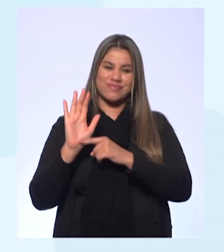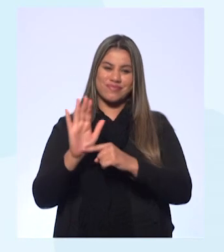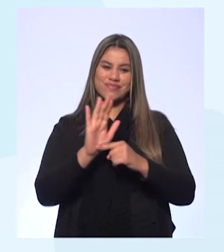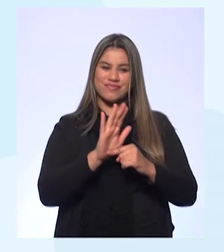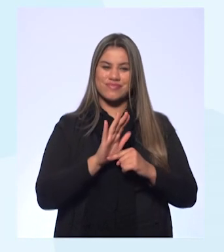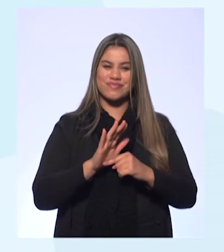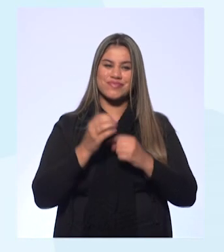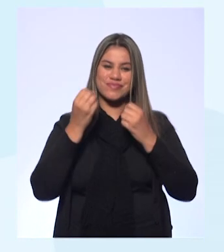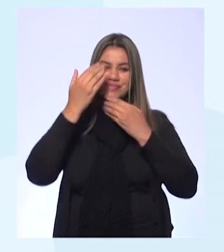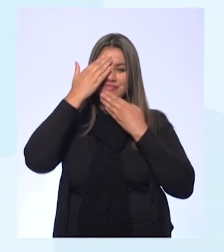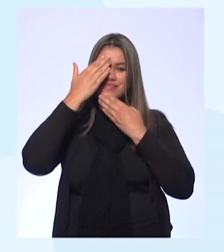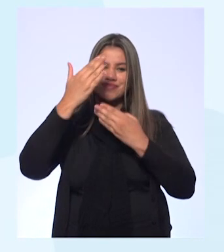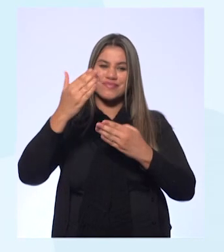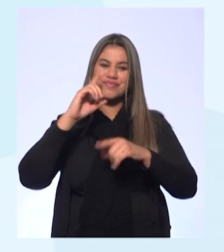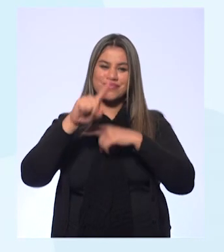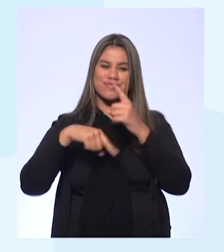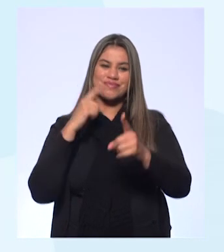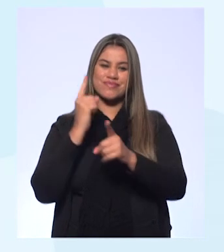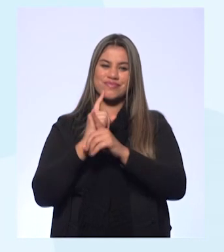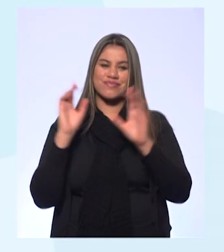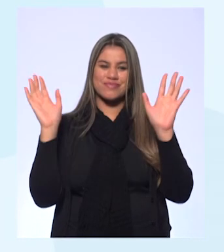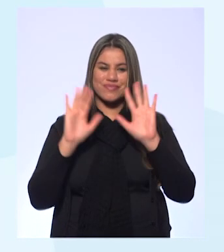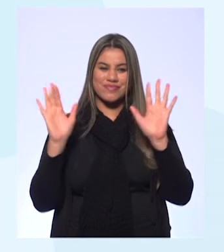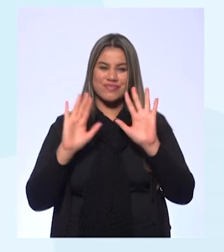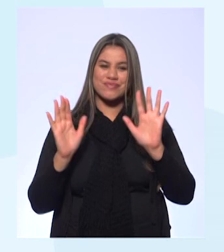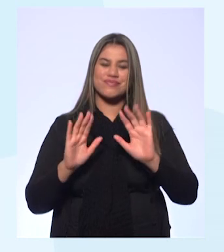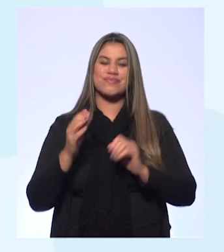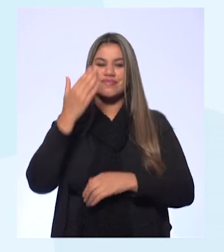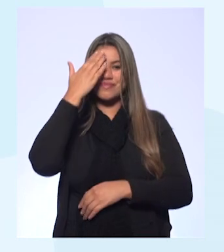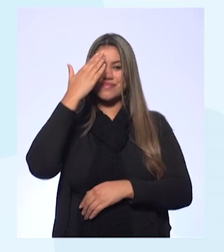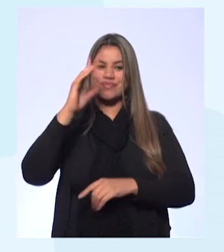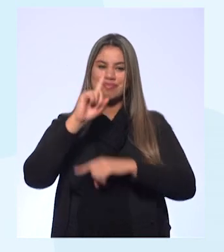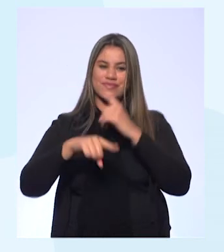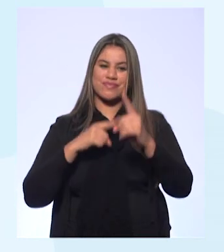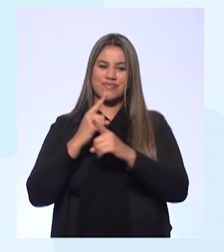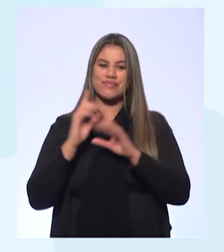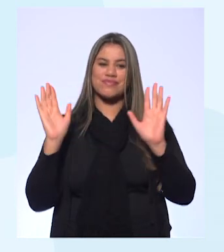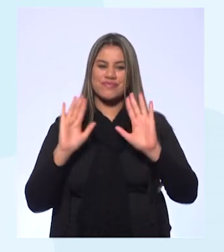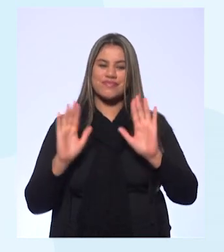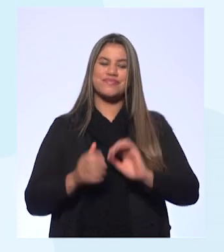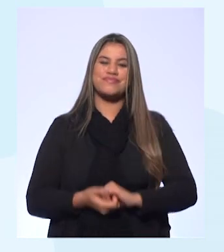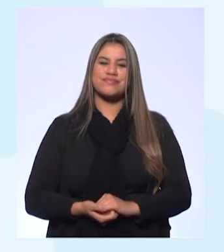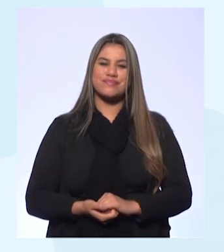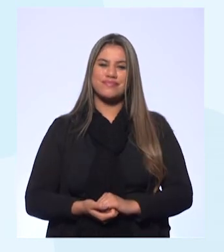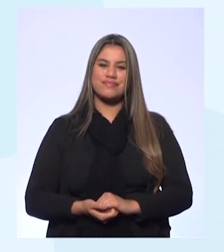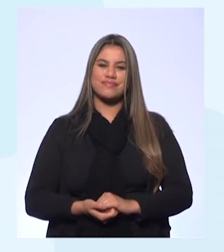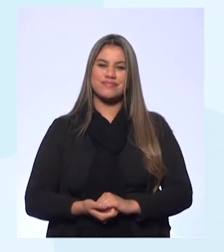vocês também. Muito obrigada e até a próxima aula, pessoal. Obrigada, até a próxima, gente.